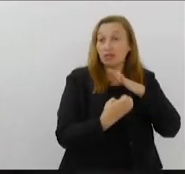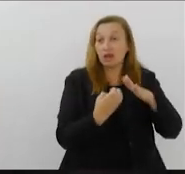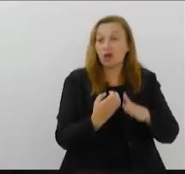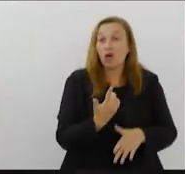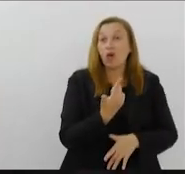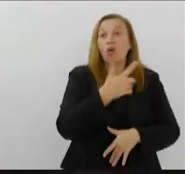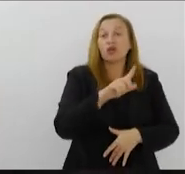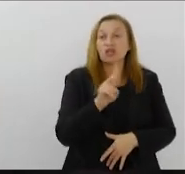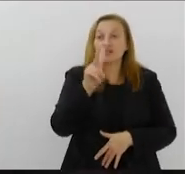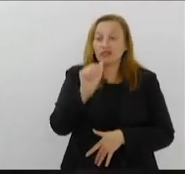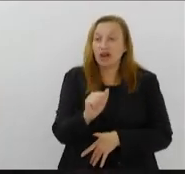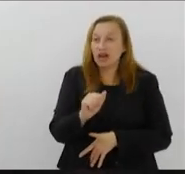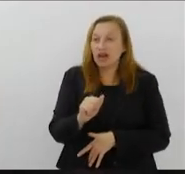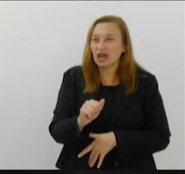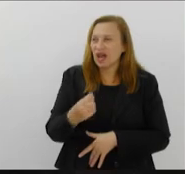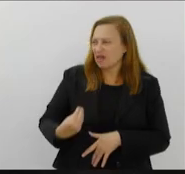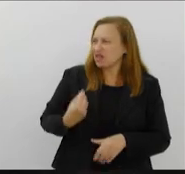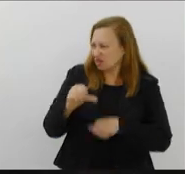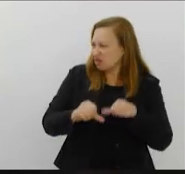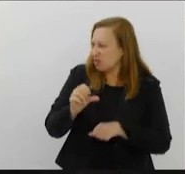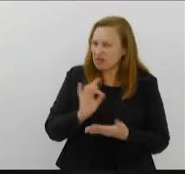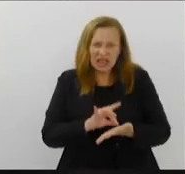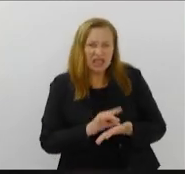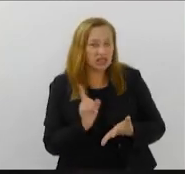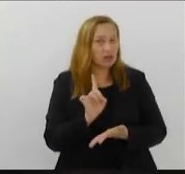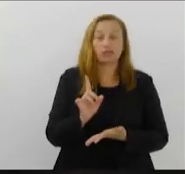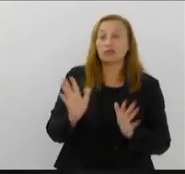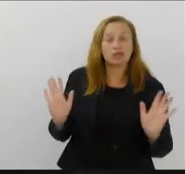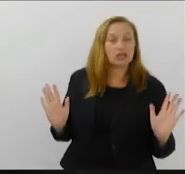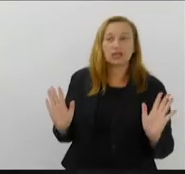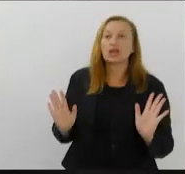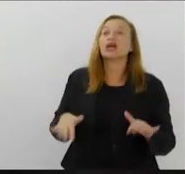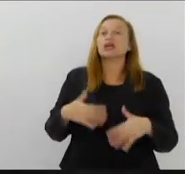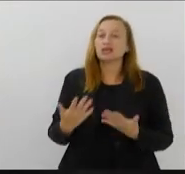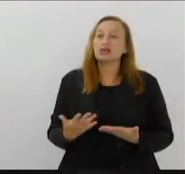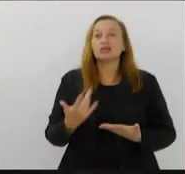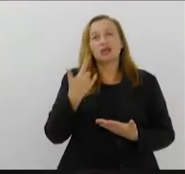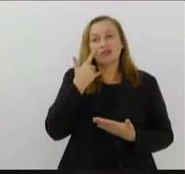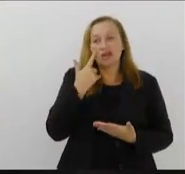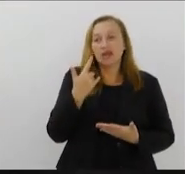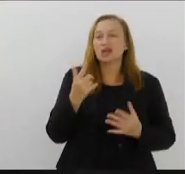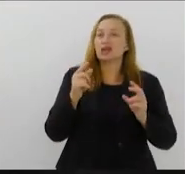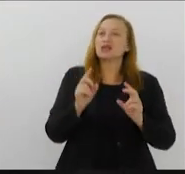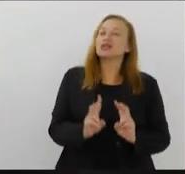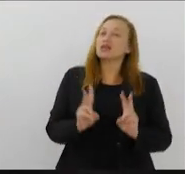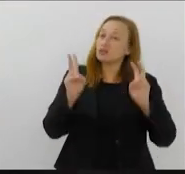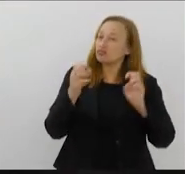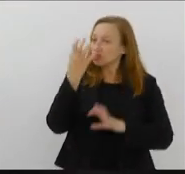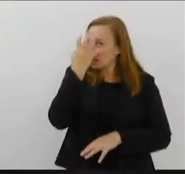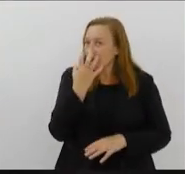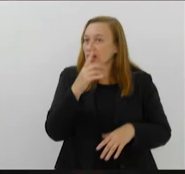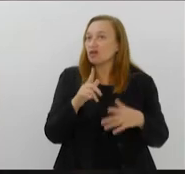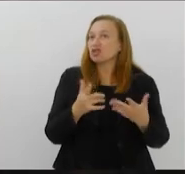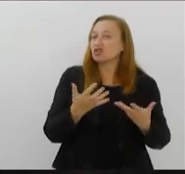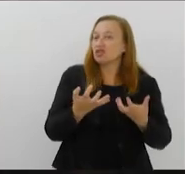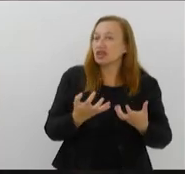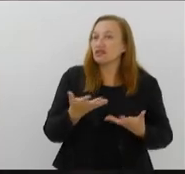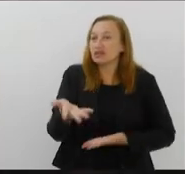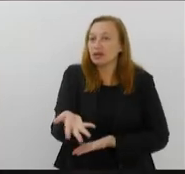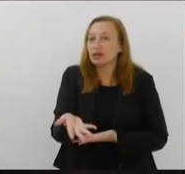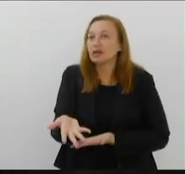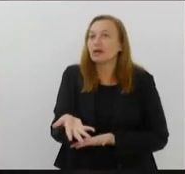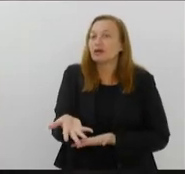vaga, a vida dele, de fato, será que foi transformada, né? Então, a gente vem colocando essa questão, para a gente é uma questão muito séria, a gente quer fazer parceria